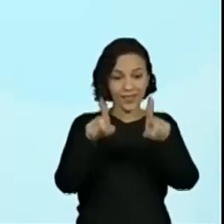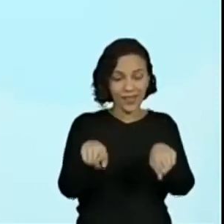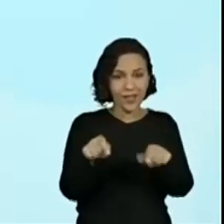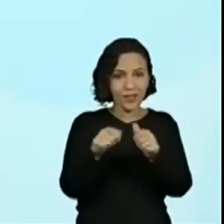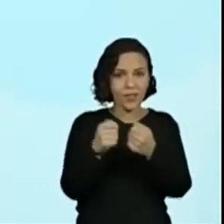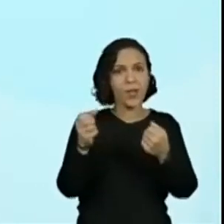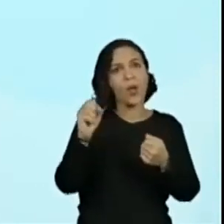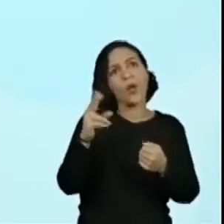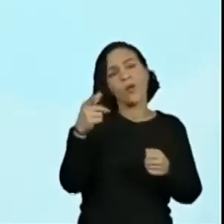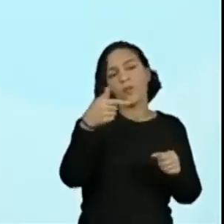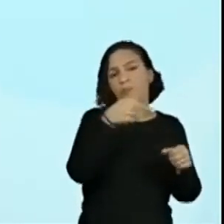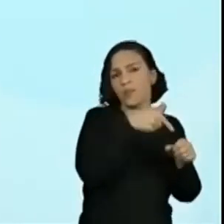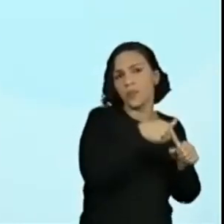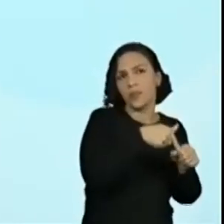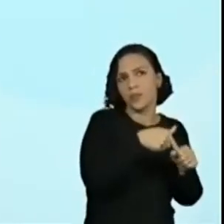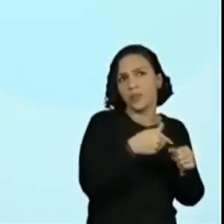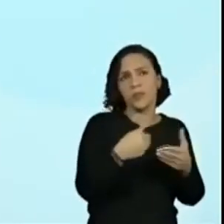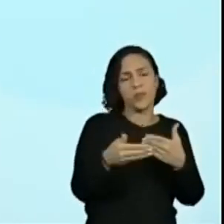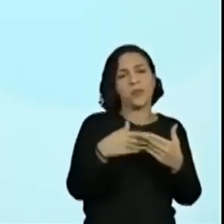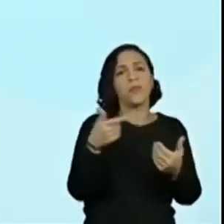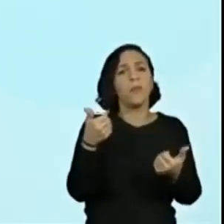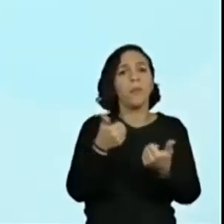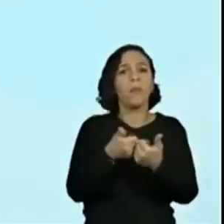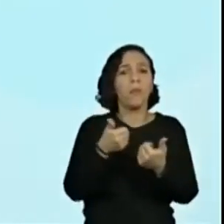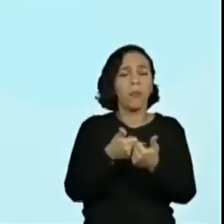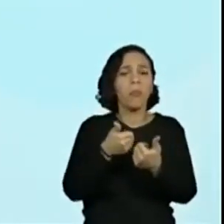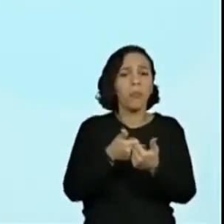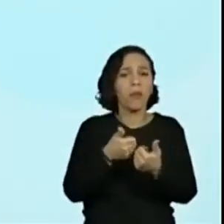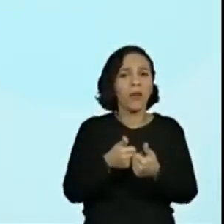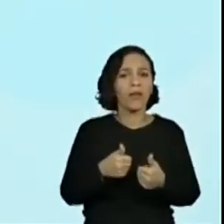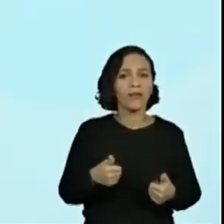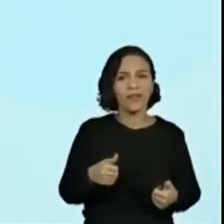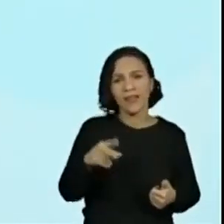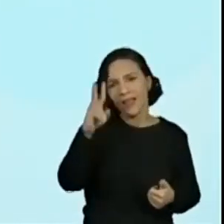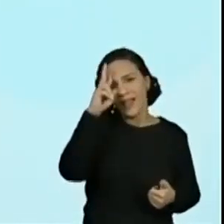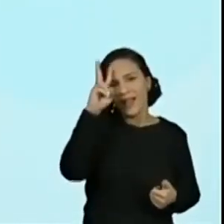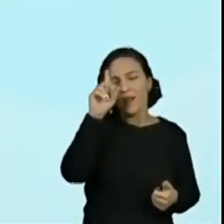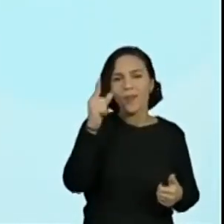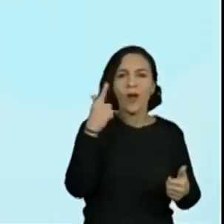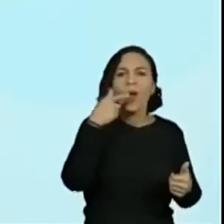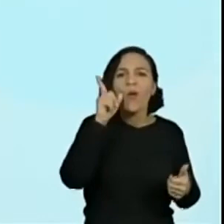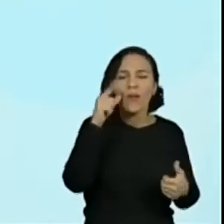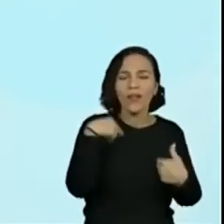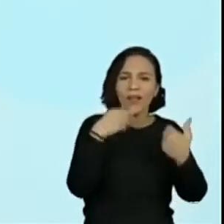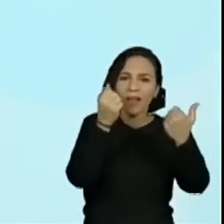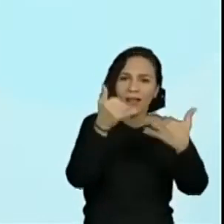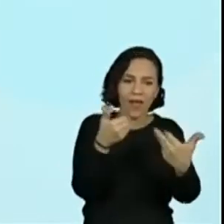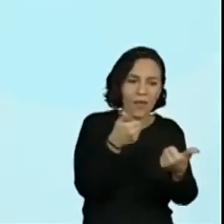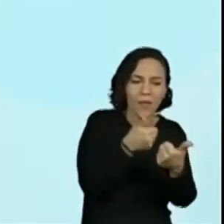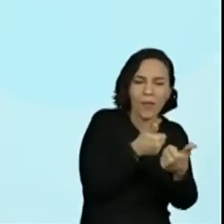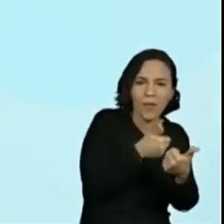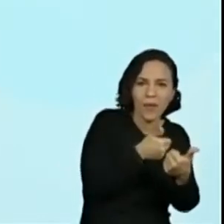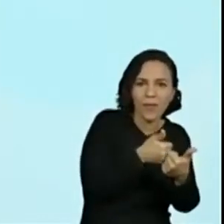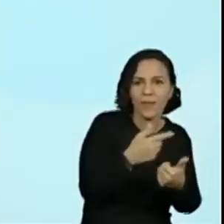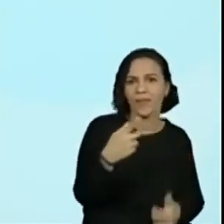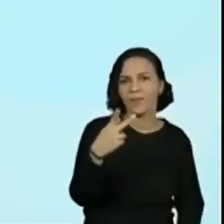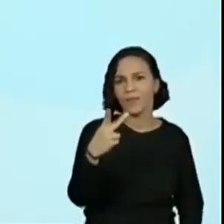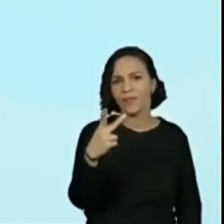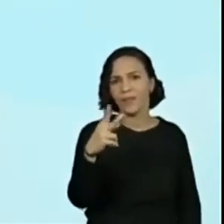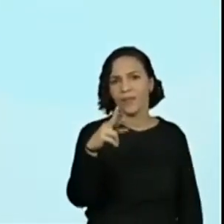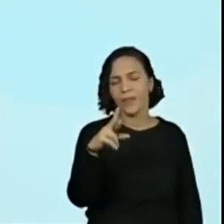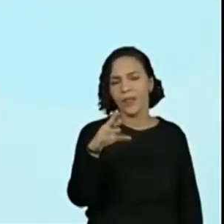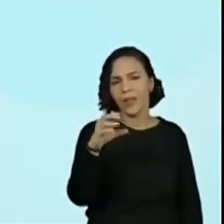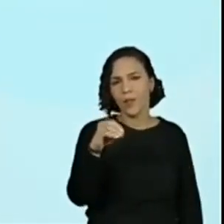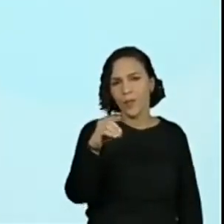tanto faz, né? Um fica próximo do outro. Lembra que a gente falou de próximo ontem? Sim. Não é? Próximo é uma coisa